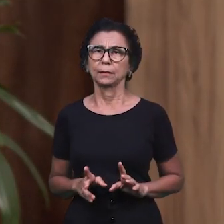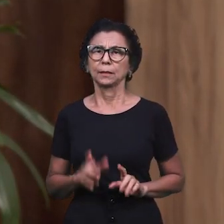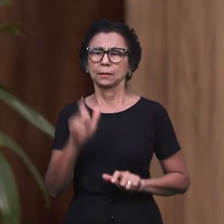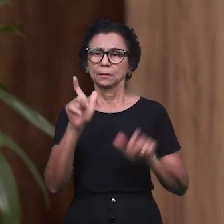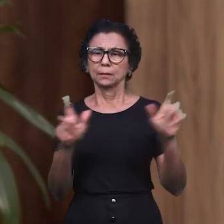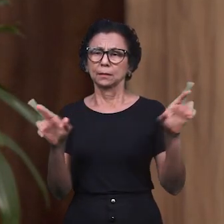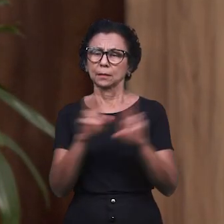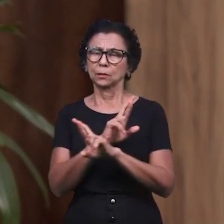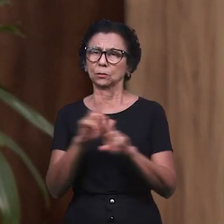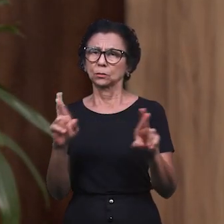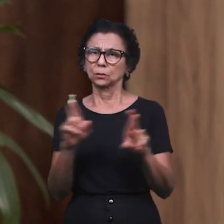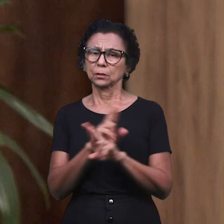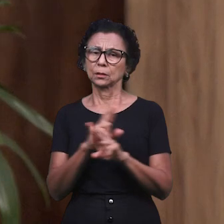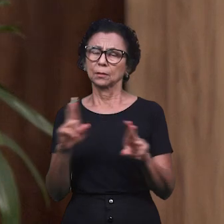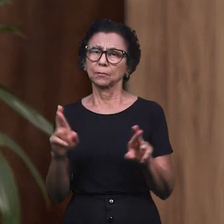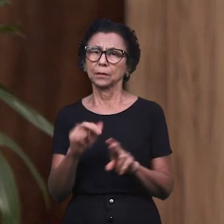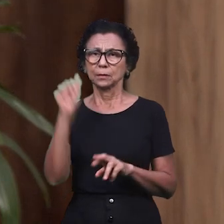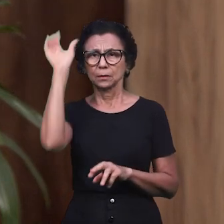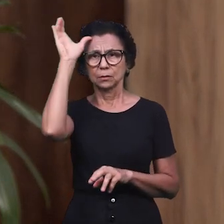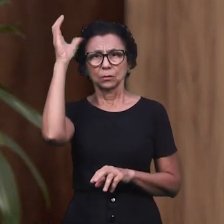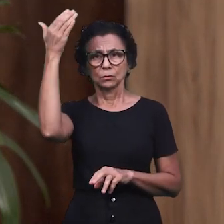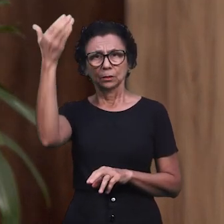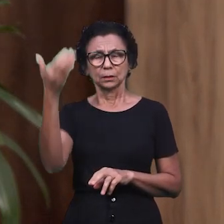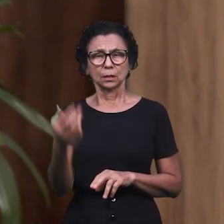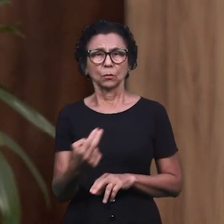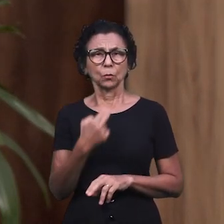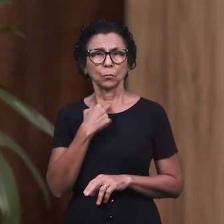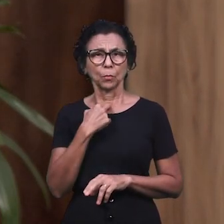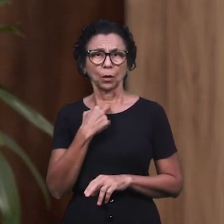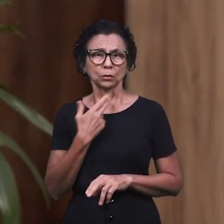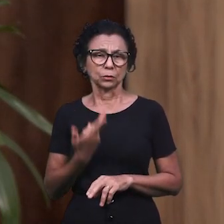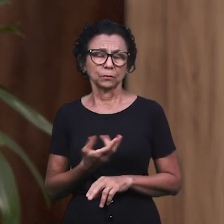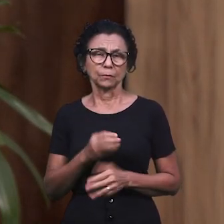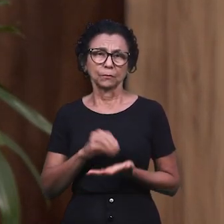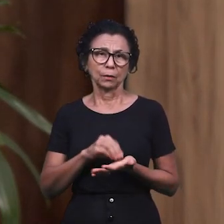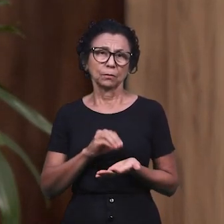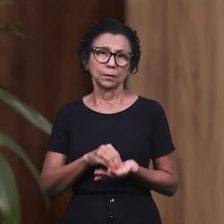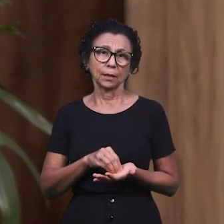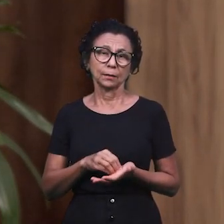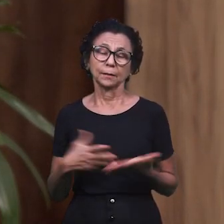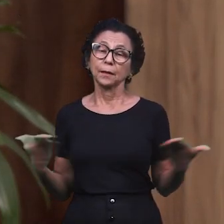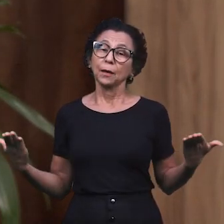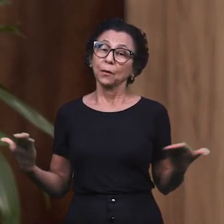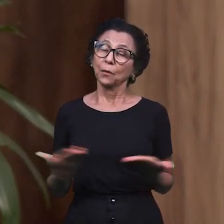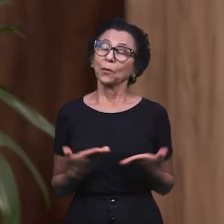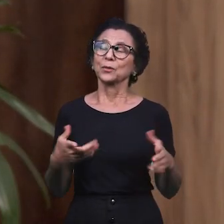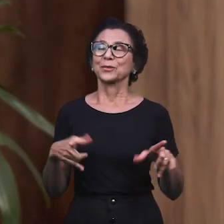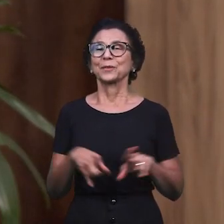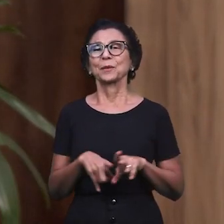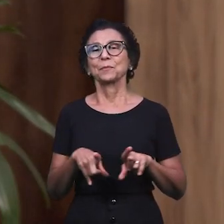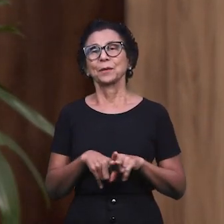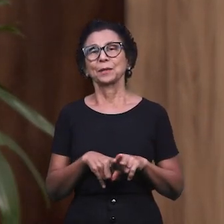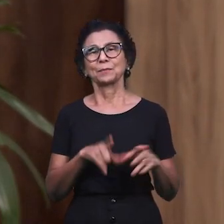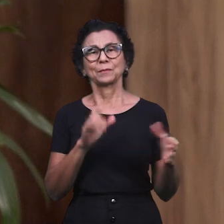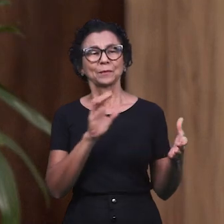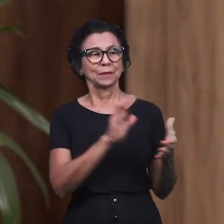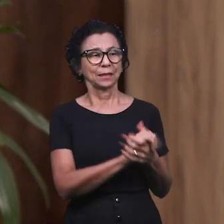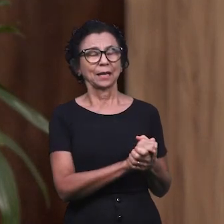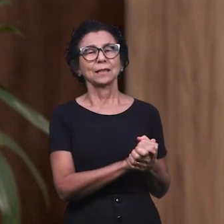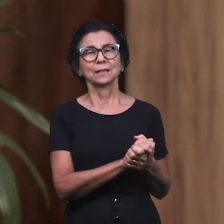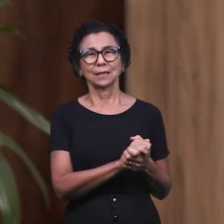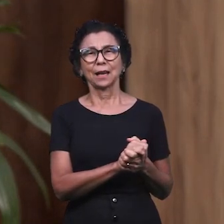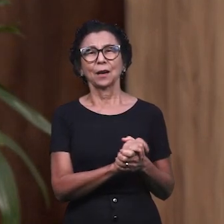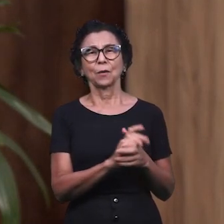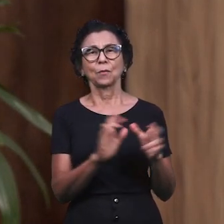precisam ser resolvidos, eles não podem ficar sem ter uma solução. Hoje nós enfrentamos muitos problemas nos casamentos, nos relacionamentos,